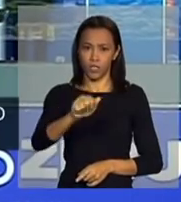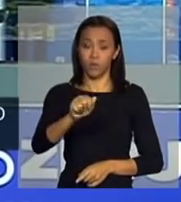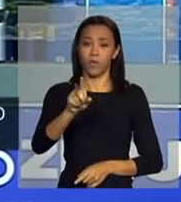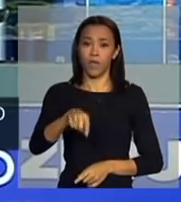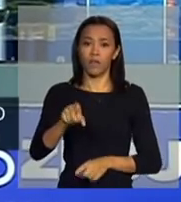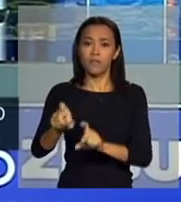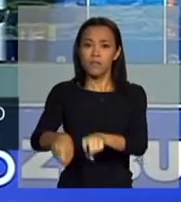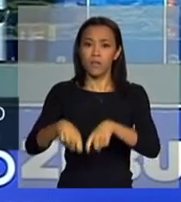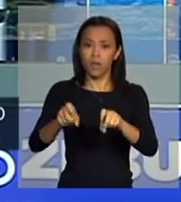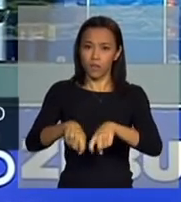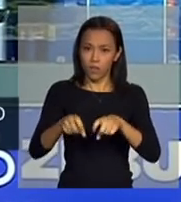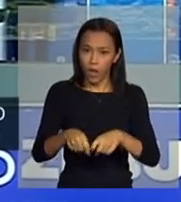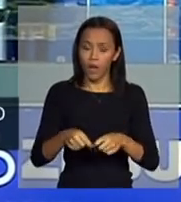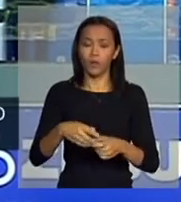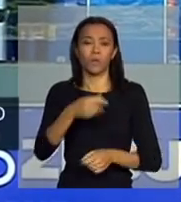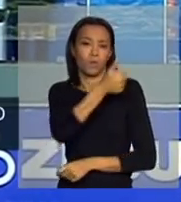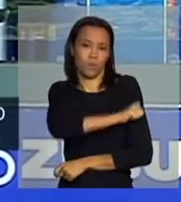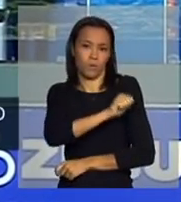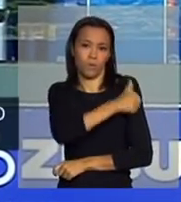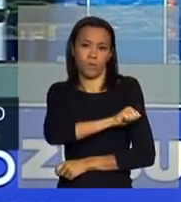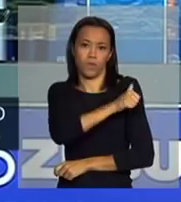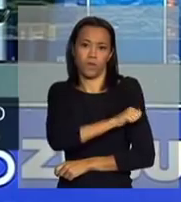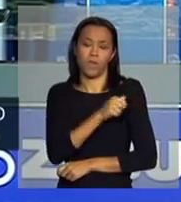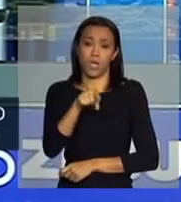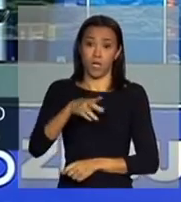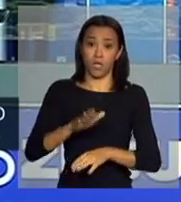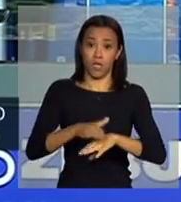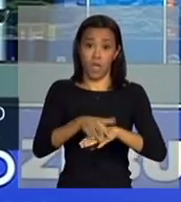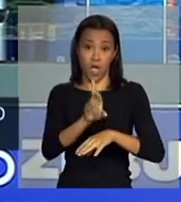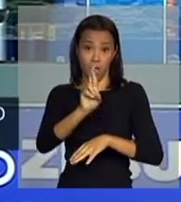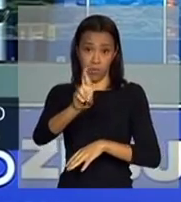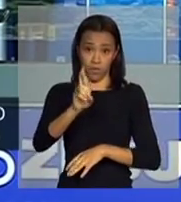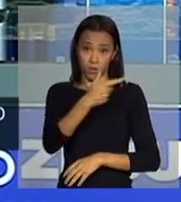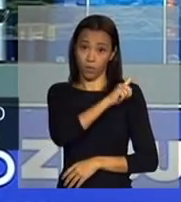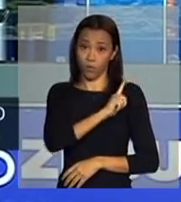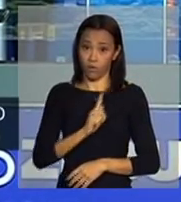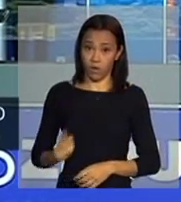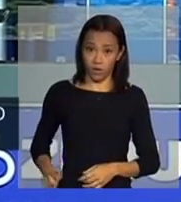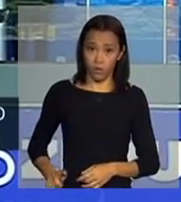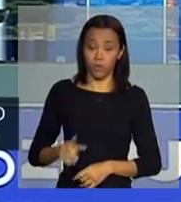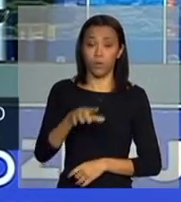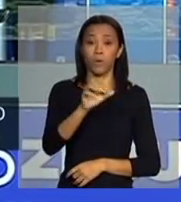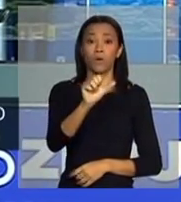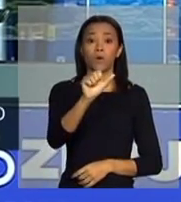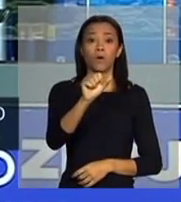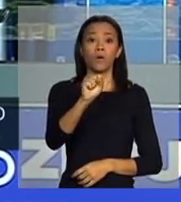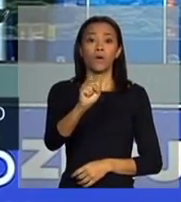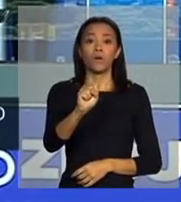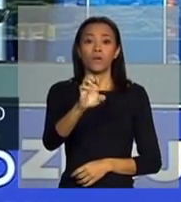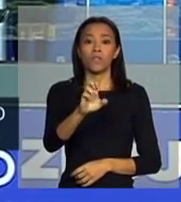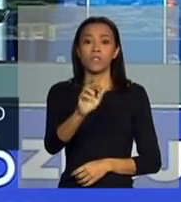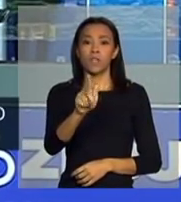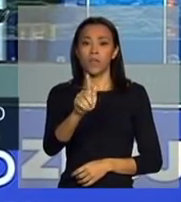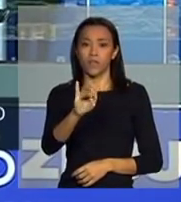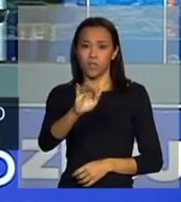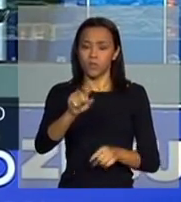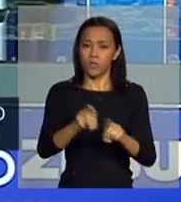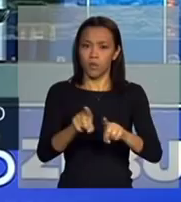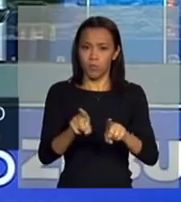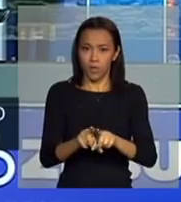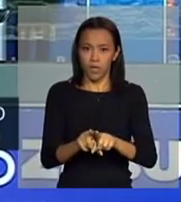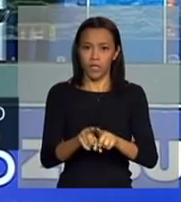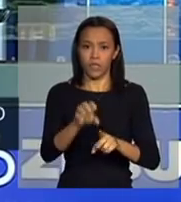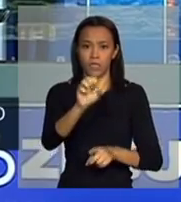secretário do Estado de Agricultura do Rio de Janeiro, que aqui representa o governador Sérgio Cabral, Roberto Simões, presidente